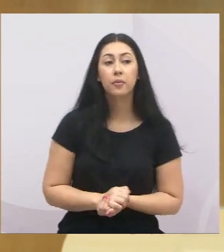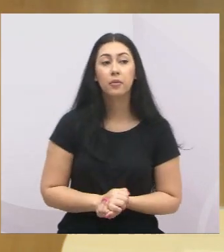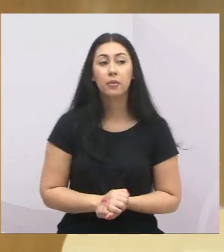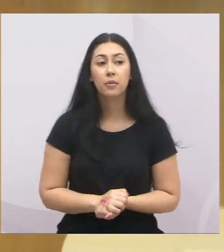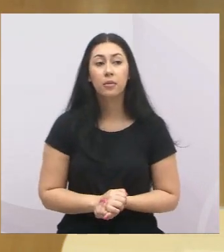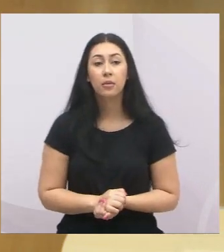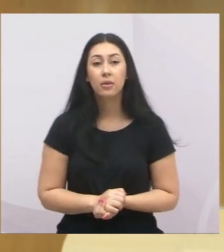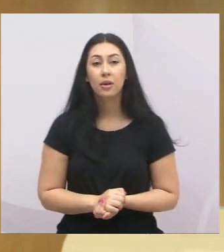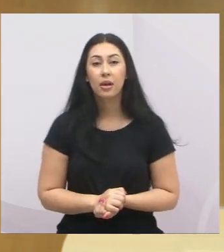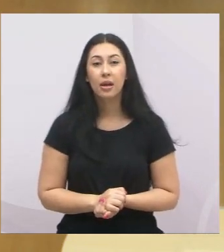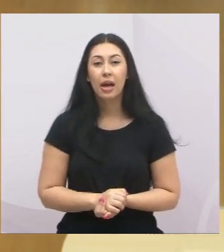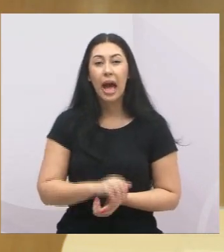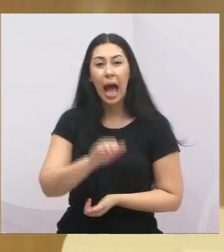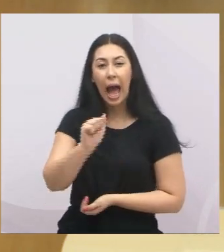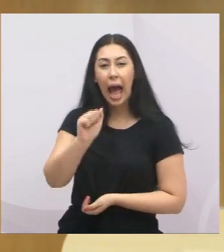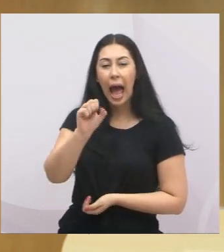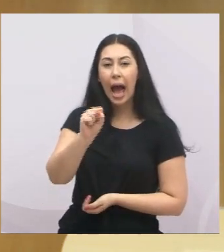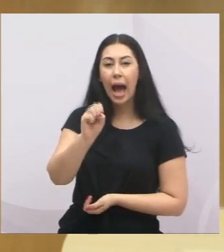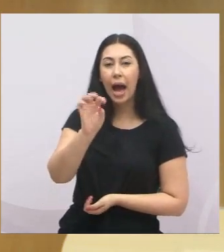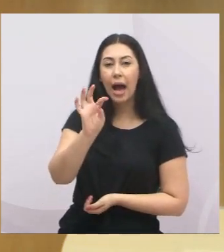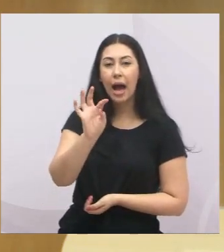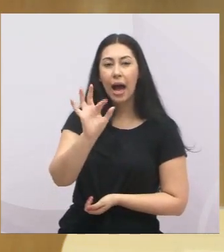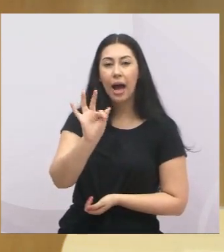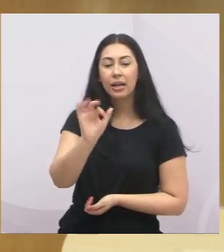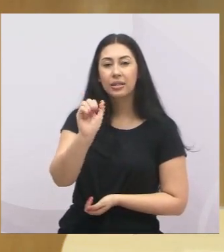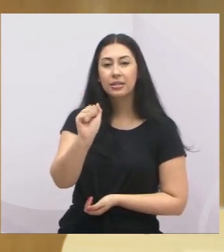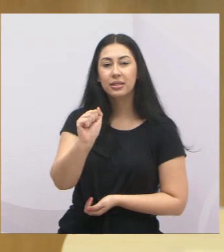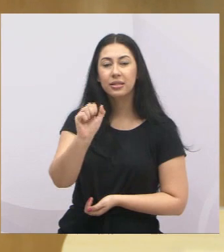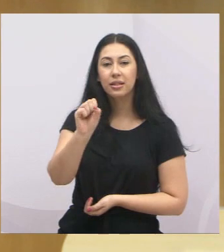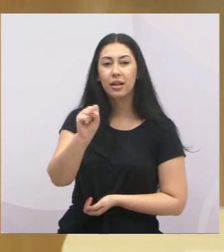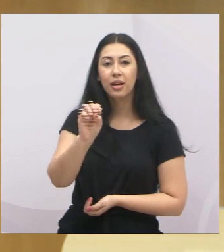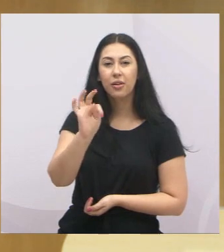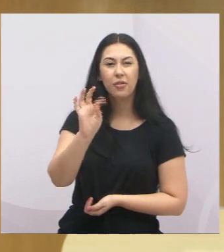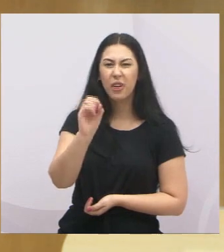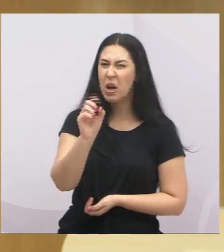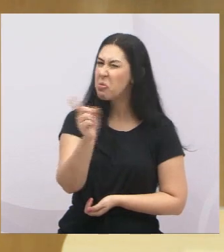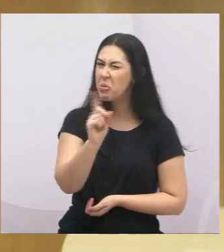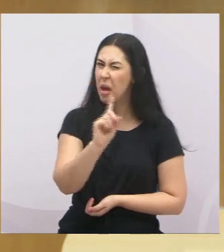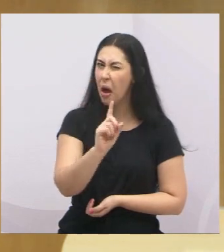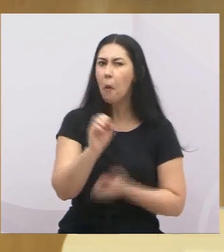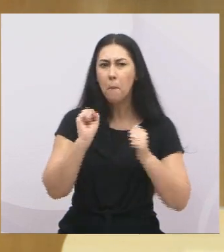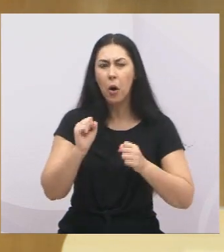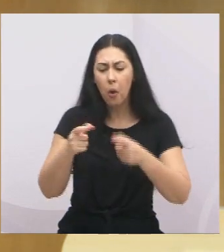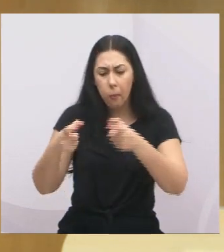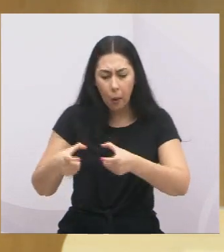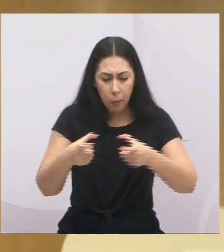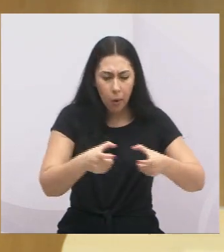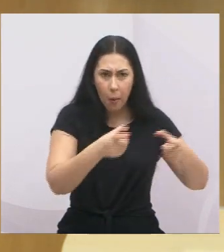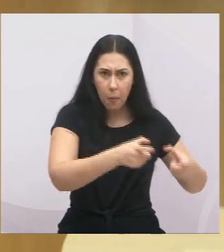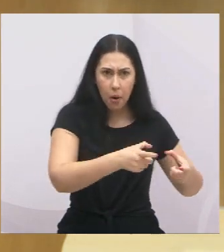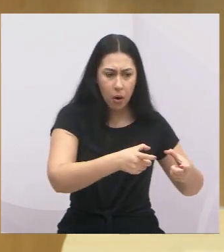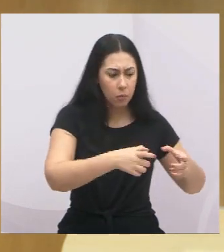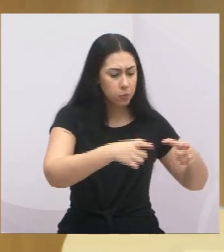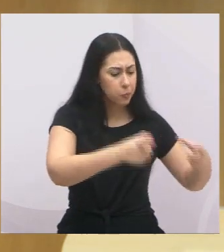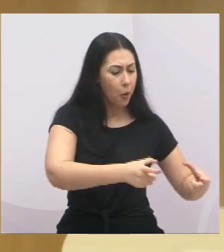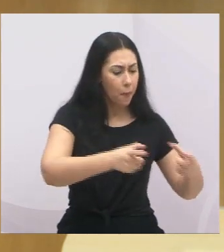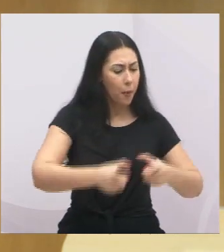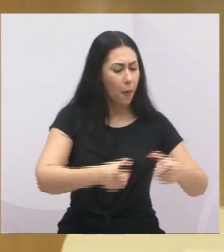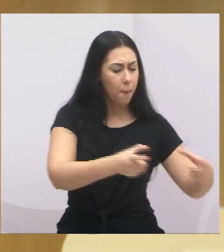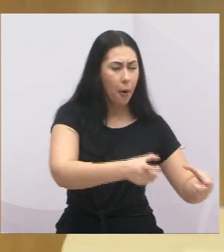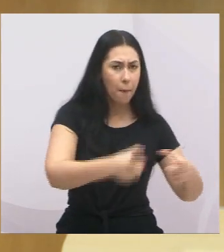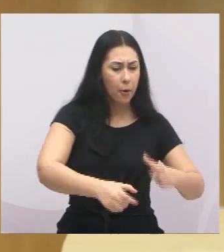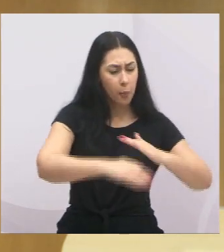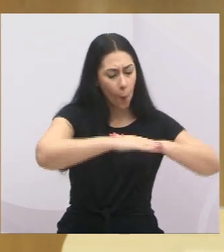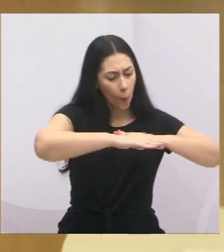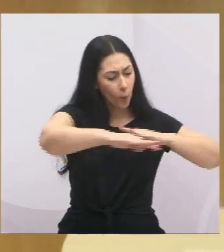feito asfalto, que fosse feito através de bloquete mesmo, porque eu nasci naquele bairro, conheço aquele bairro na